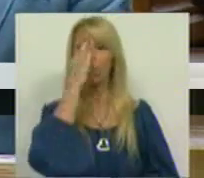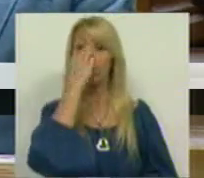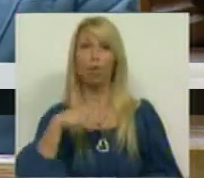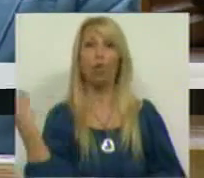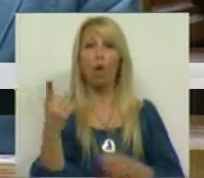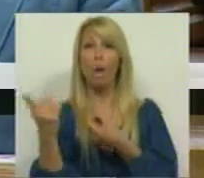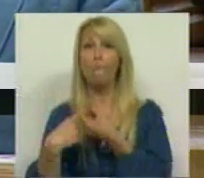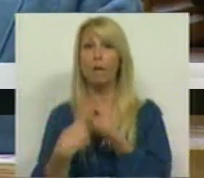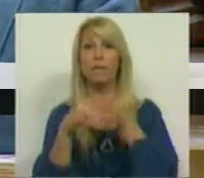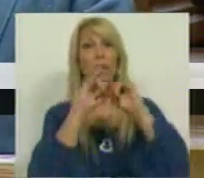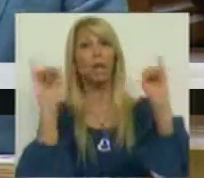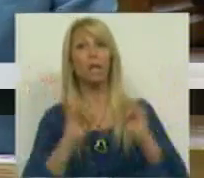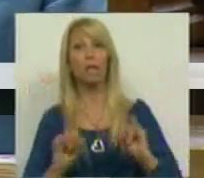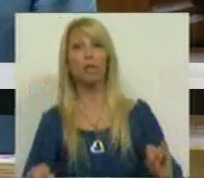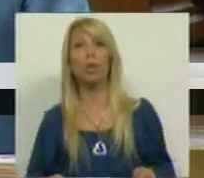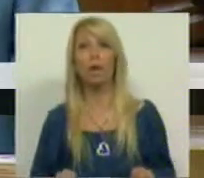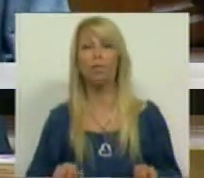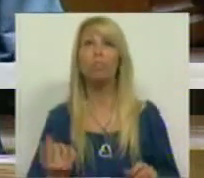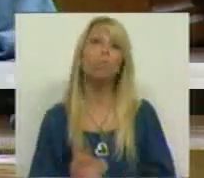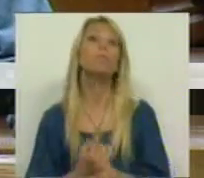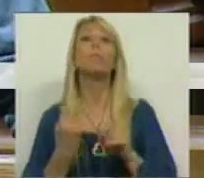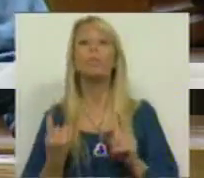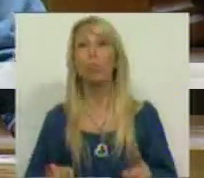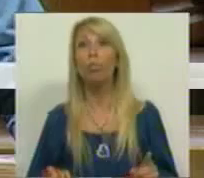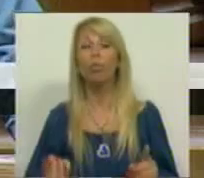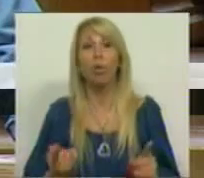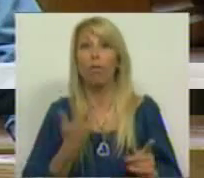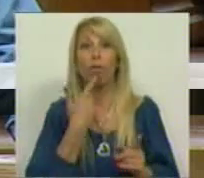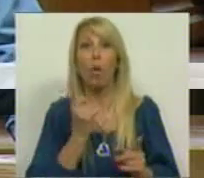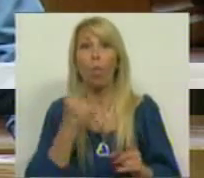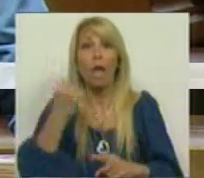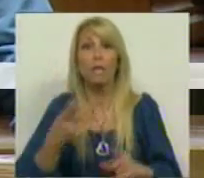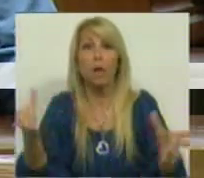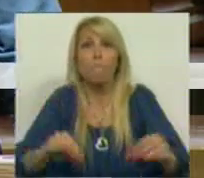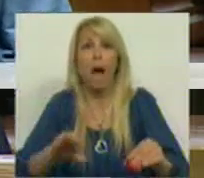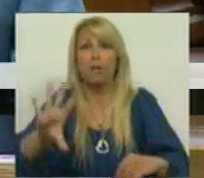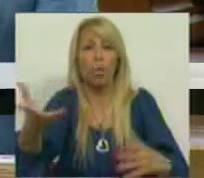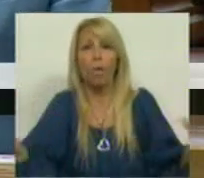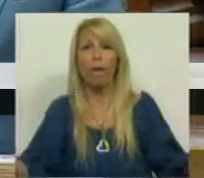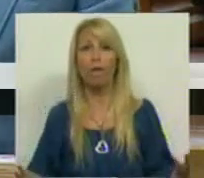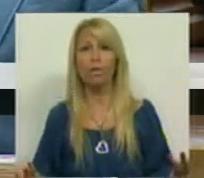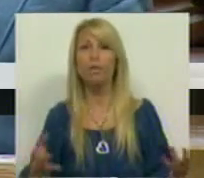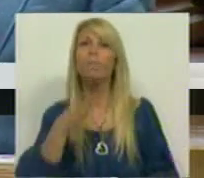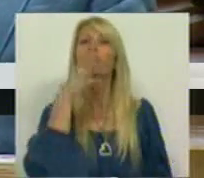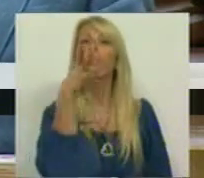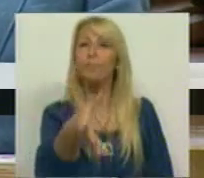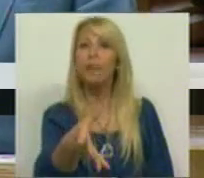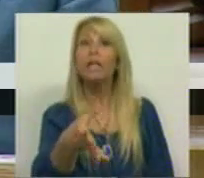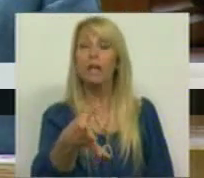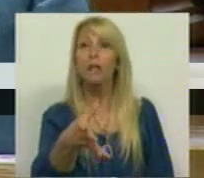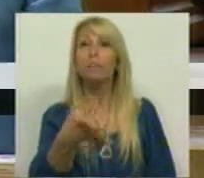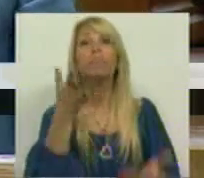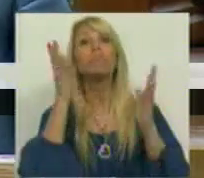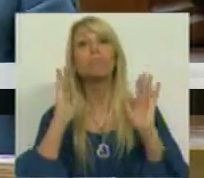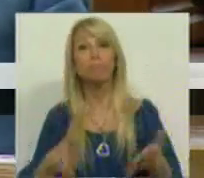nossos parceiros internacionais, porque nada mais podemos exigir ao país, é dizer que tem de